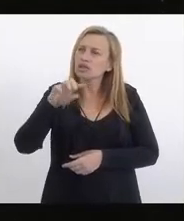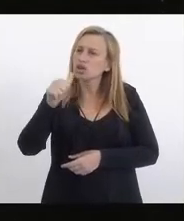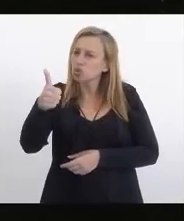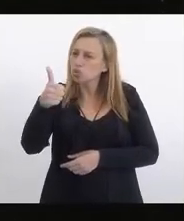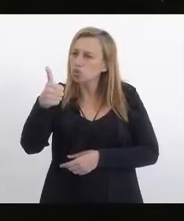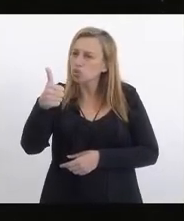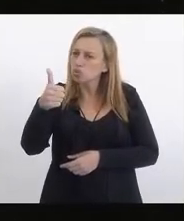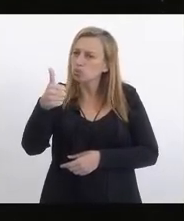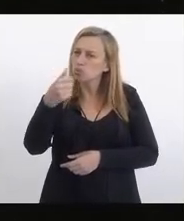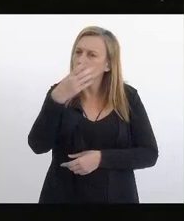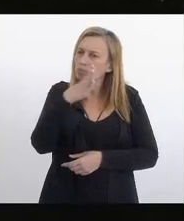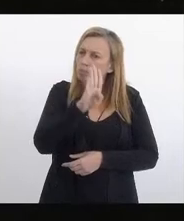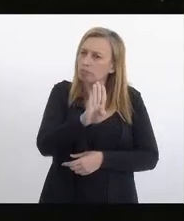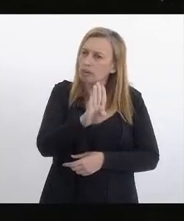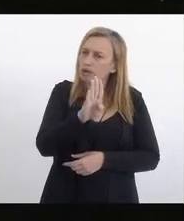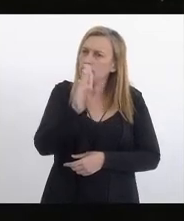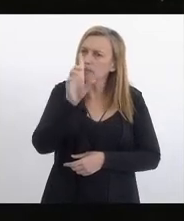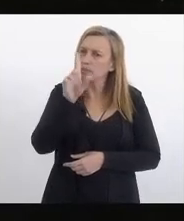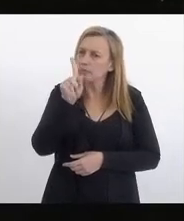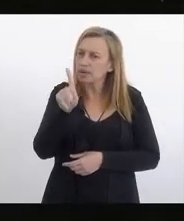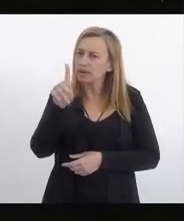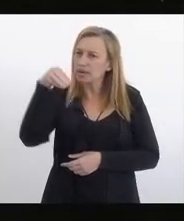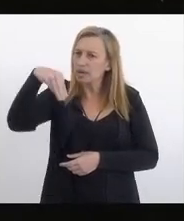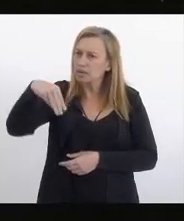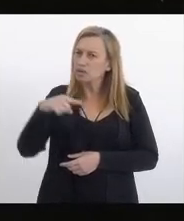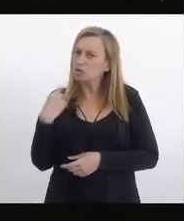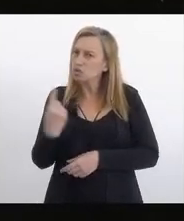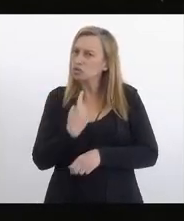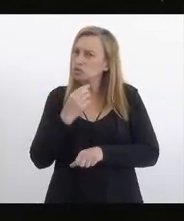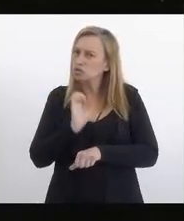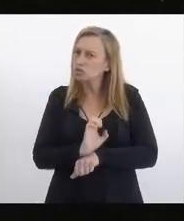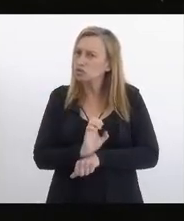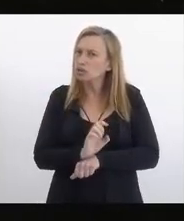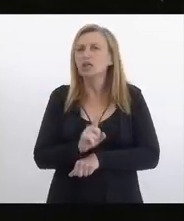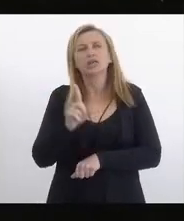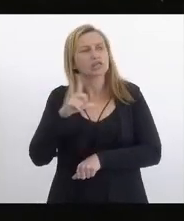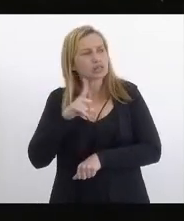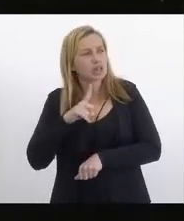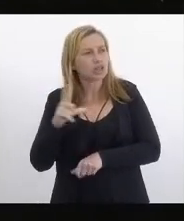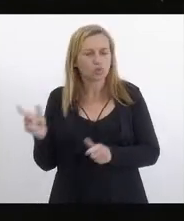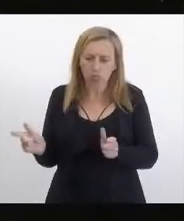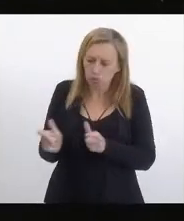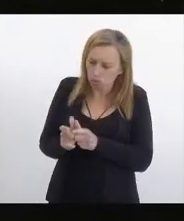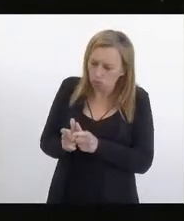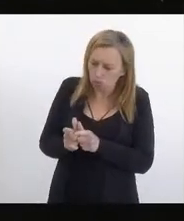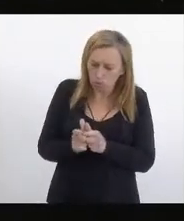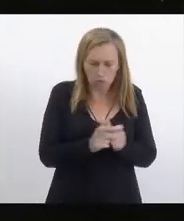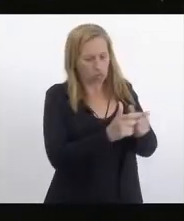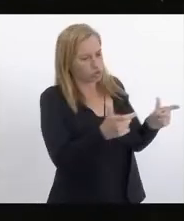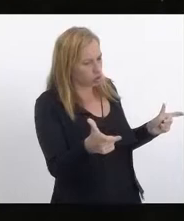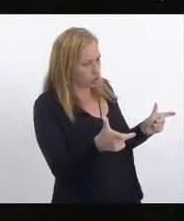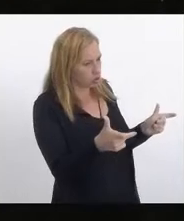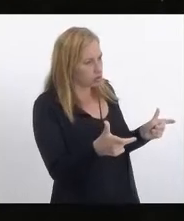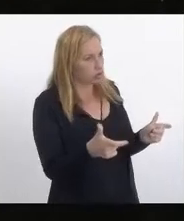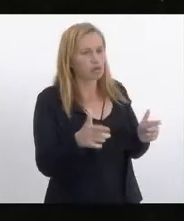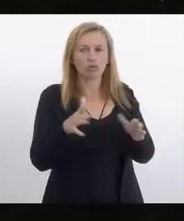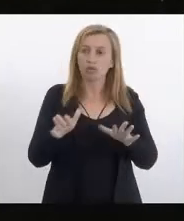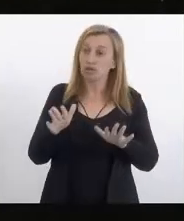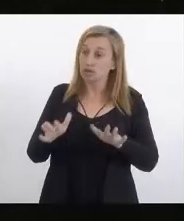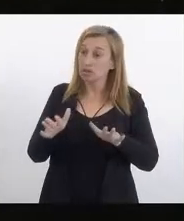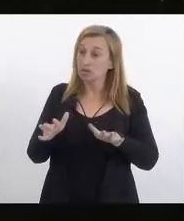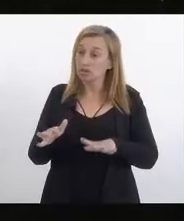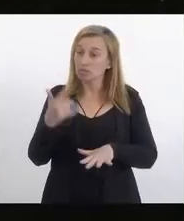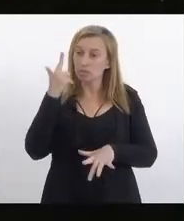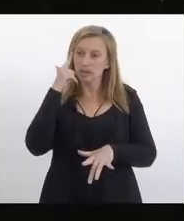BPMs em nosso Estado. Tem aqueles menores e os maiores, mas vou fazer uma matemática